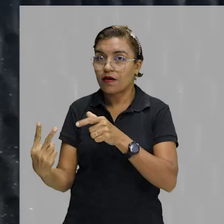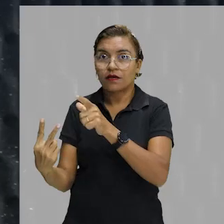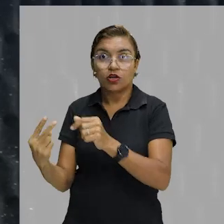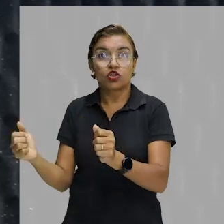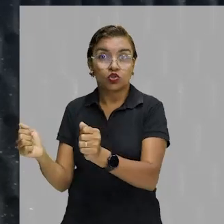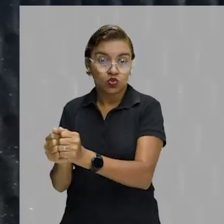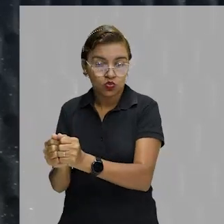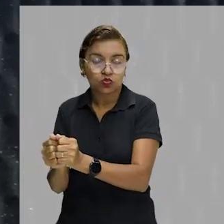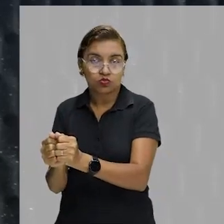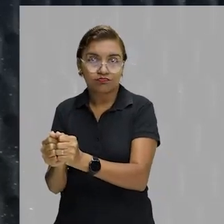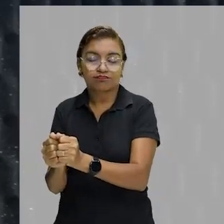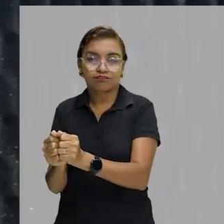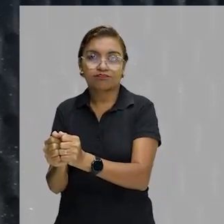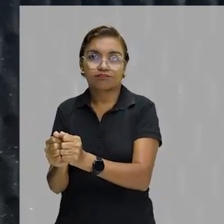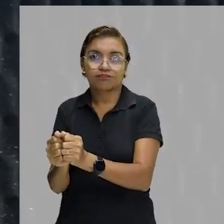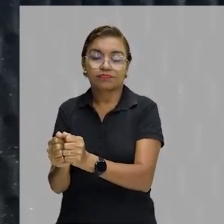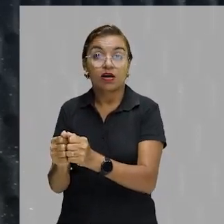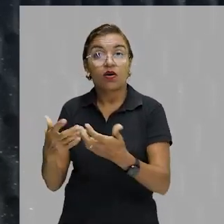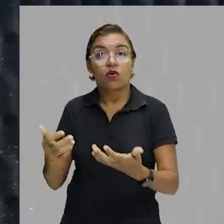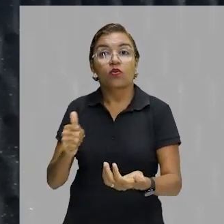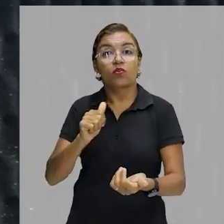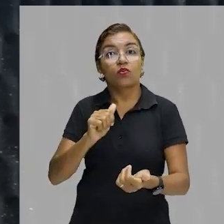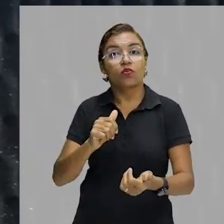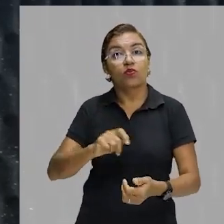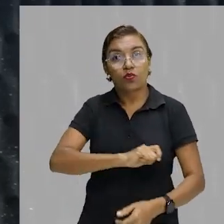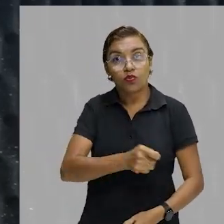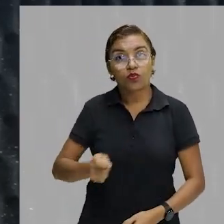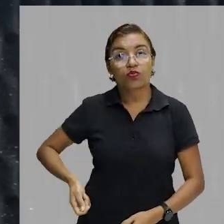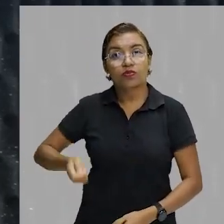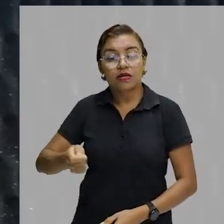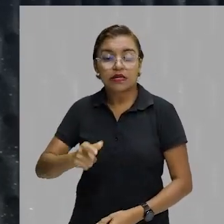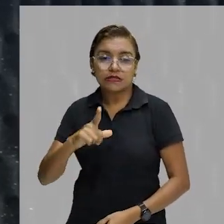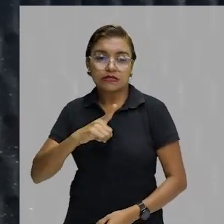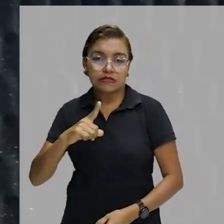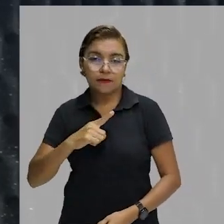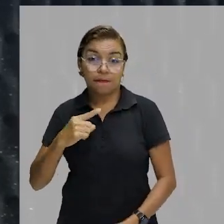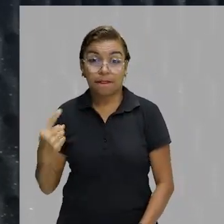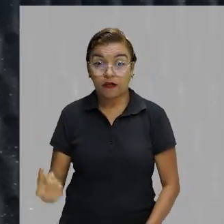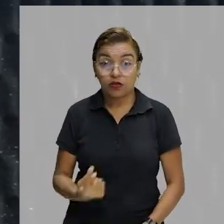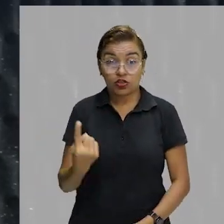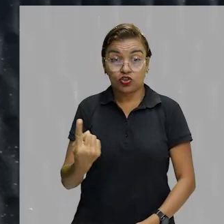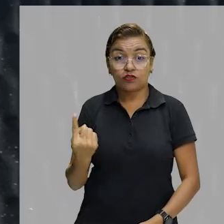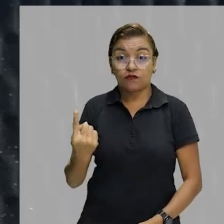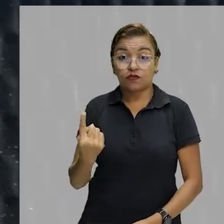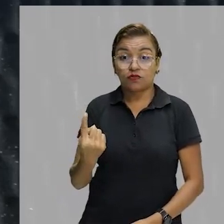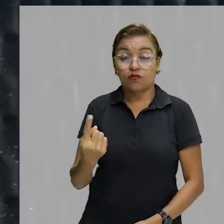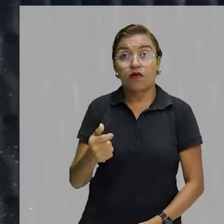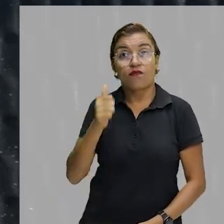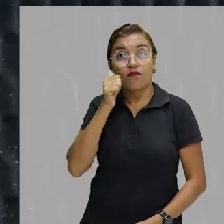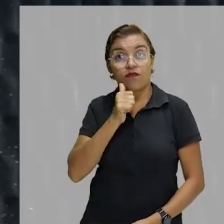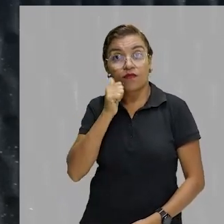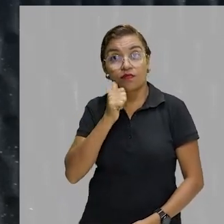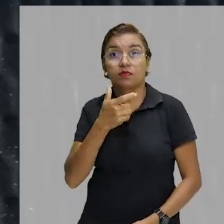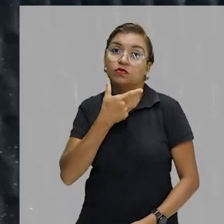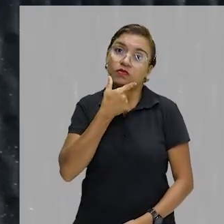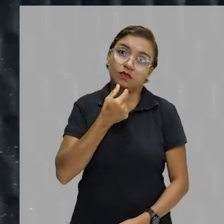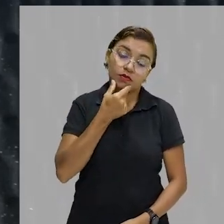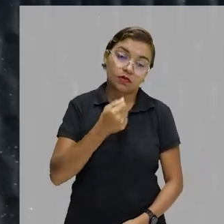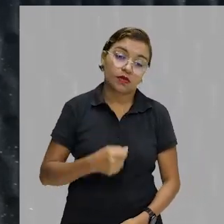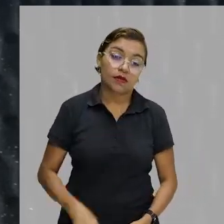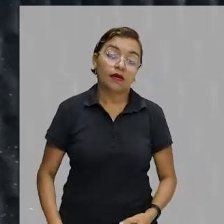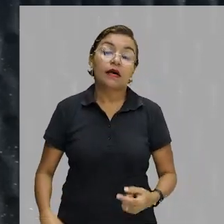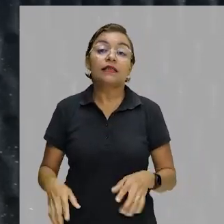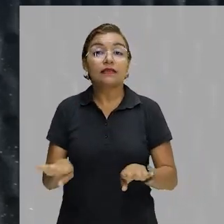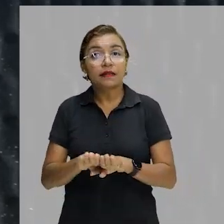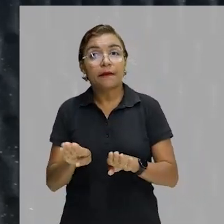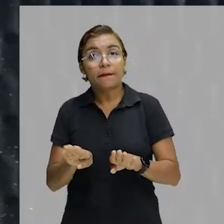aspectos, tá? Em vários aspectos. Como são as formas de disputa? Individual, o feminino e o masculino. E